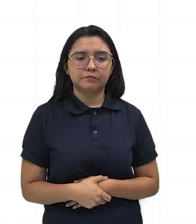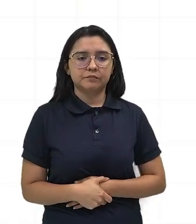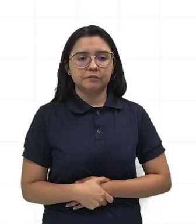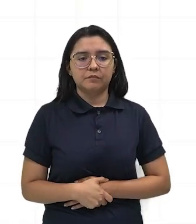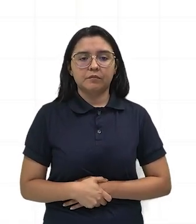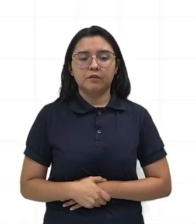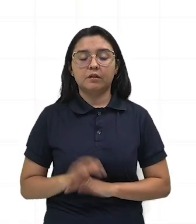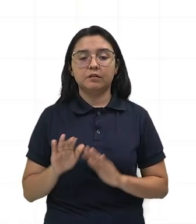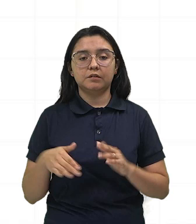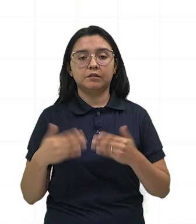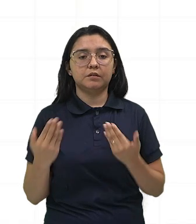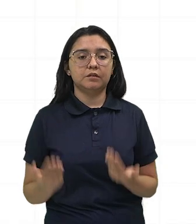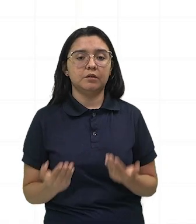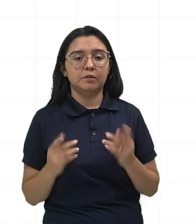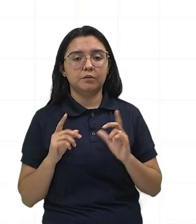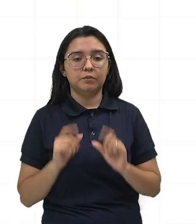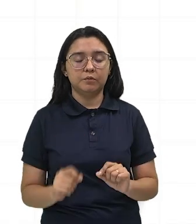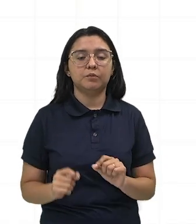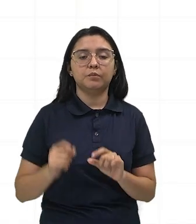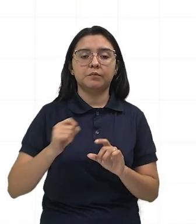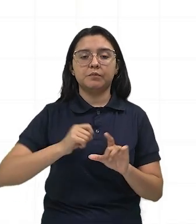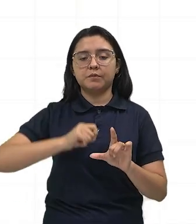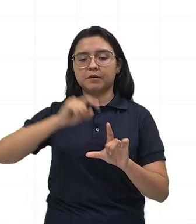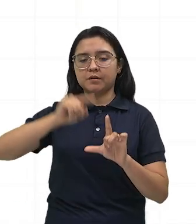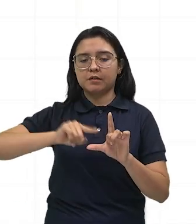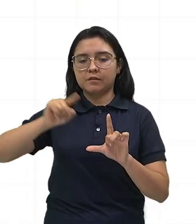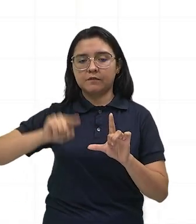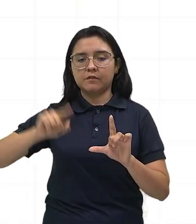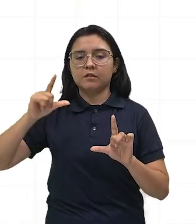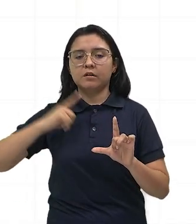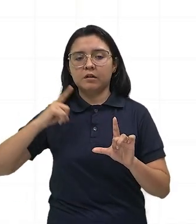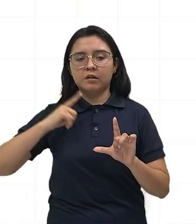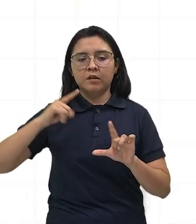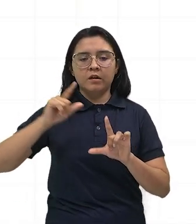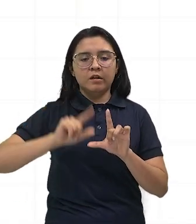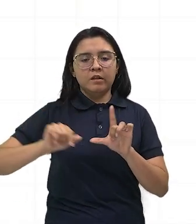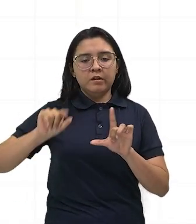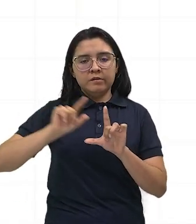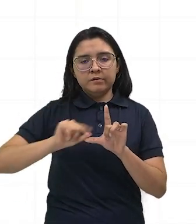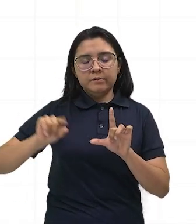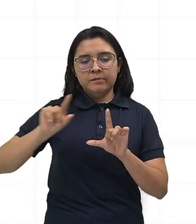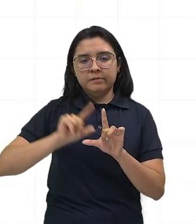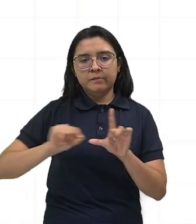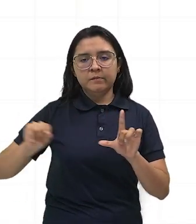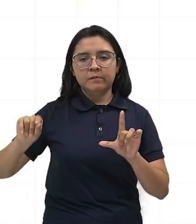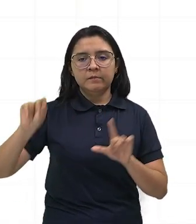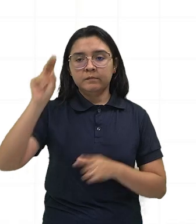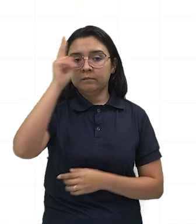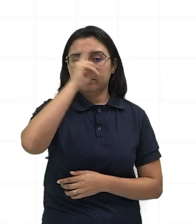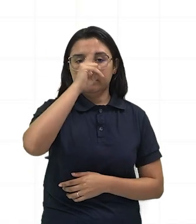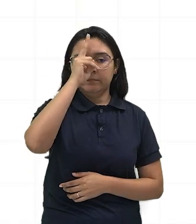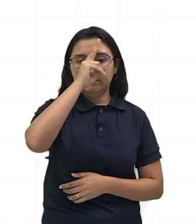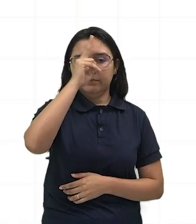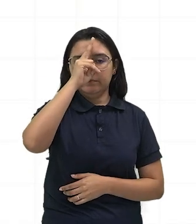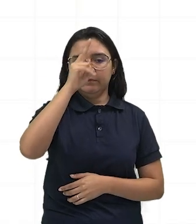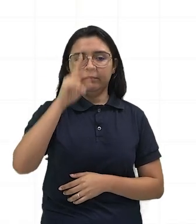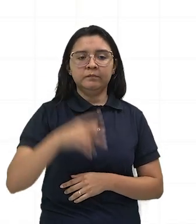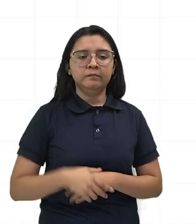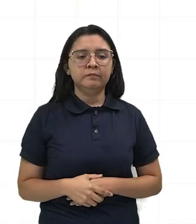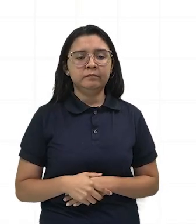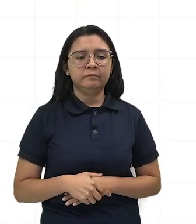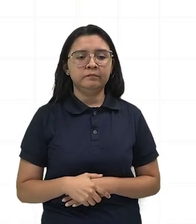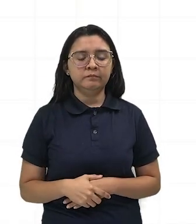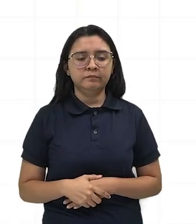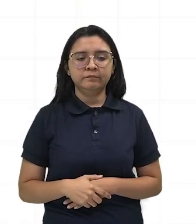no gráfico, nós temos as nossas legendas, né? E lembrando, ó, lá do Descartes,